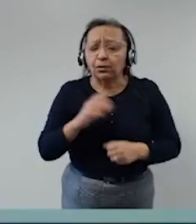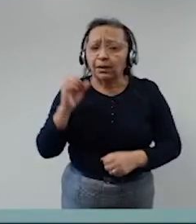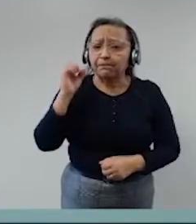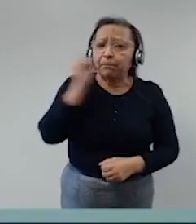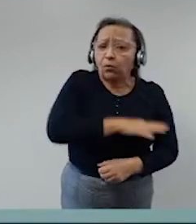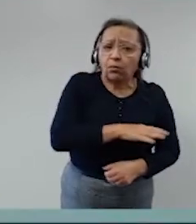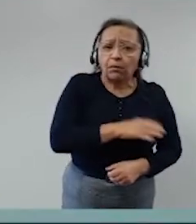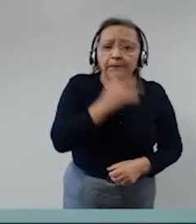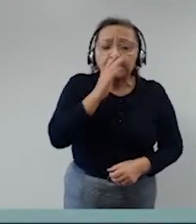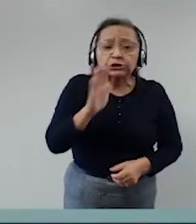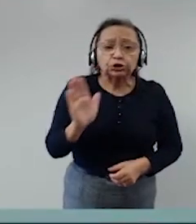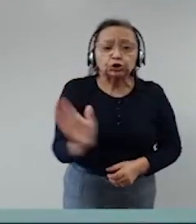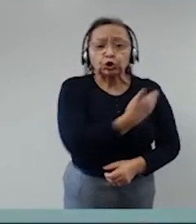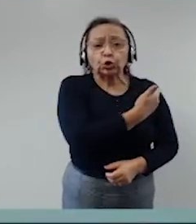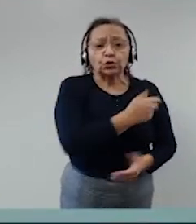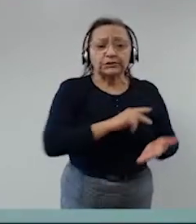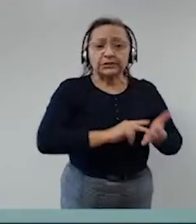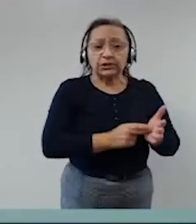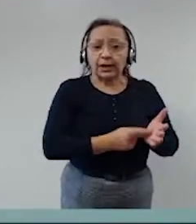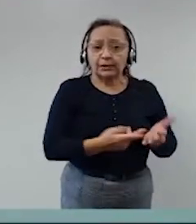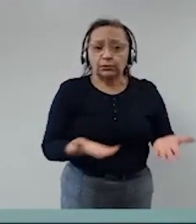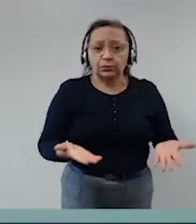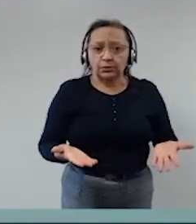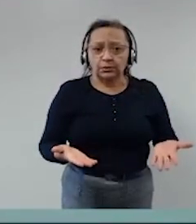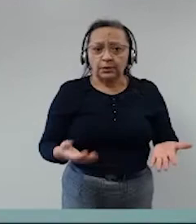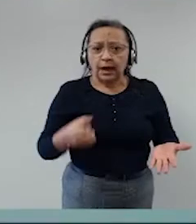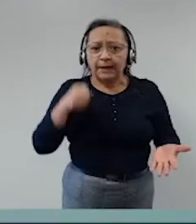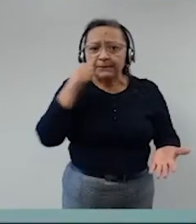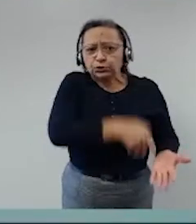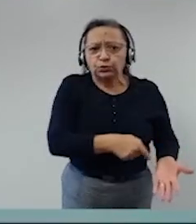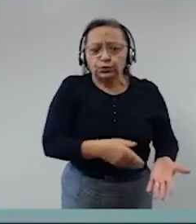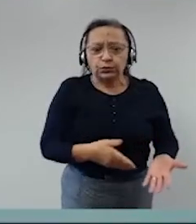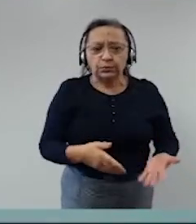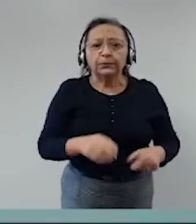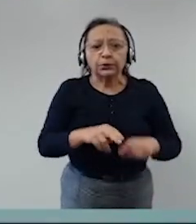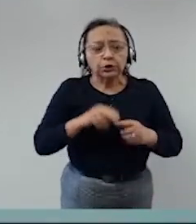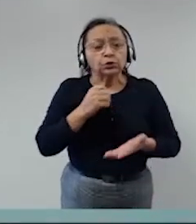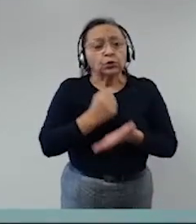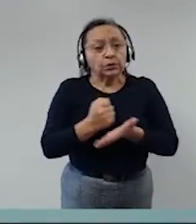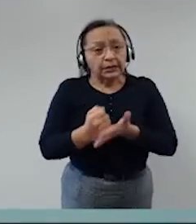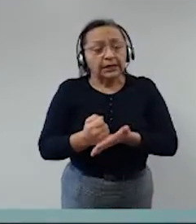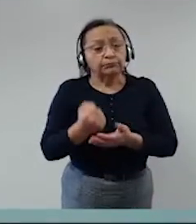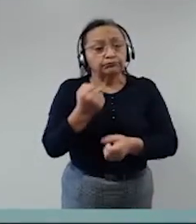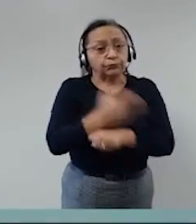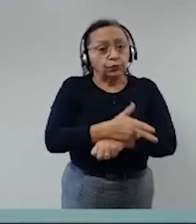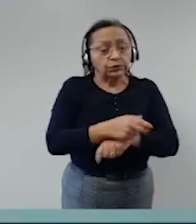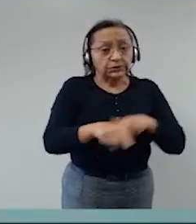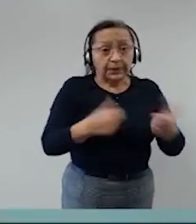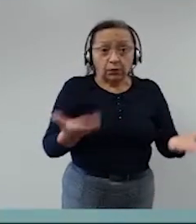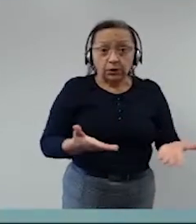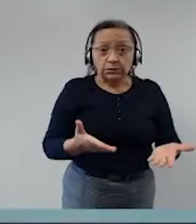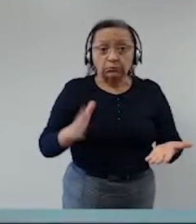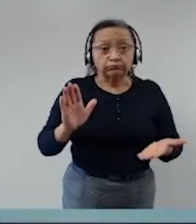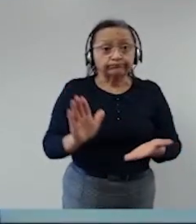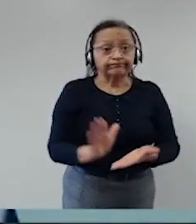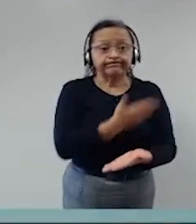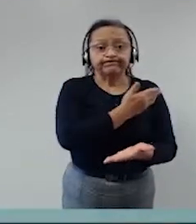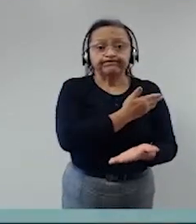da cena da homologação das rescisões contratuais. Portanto, os contratos de trabalho agora são extintos,